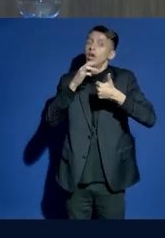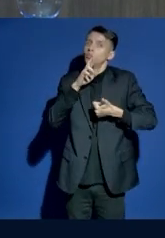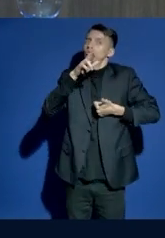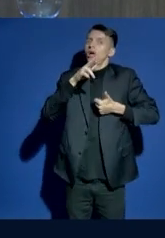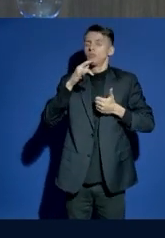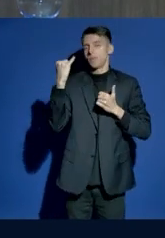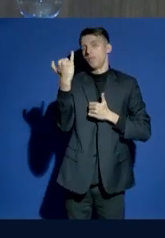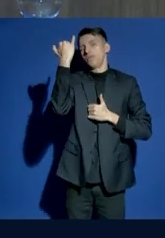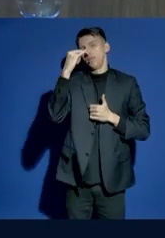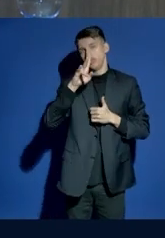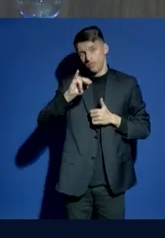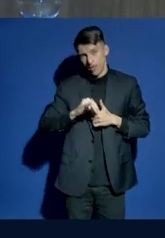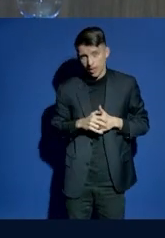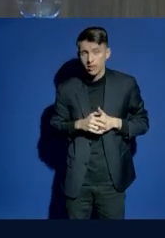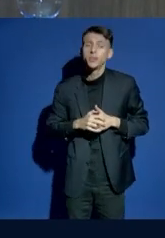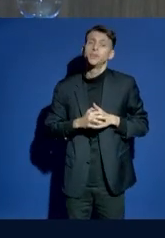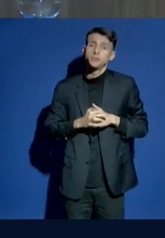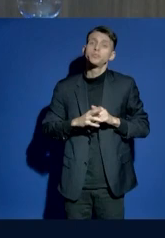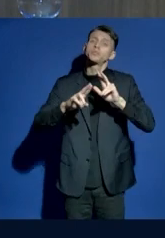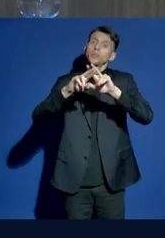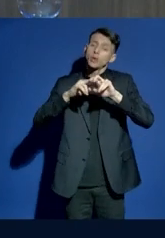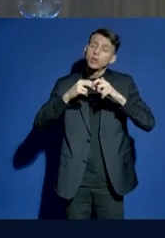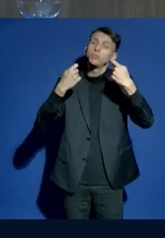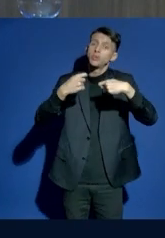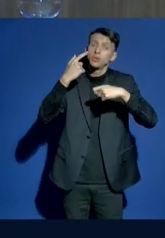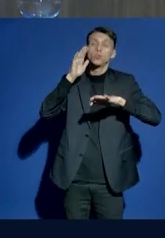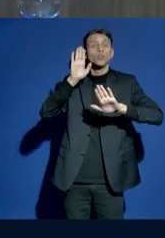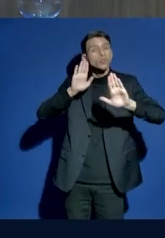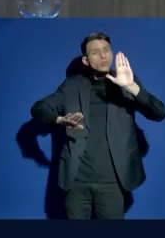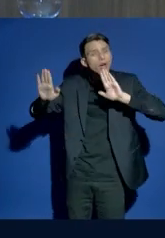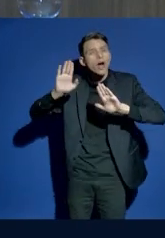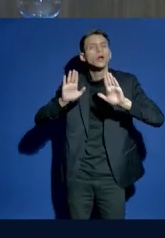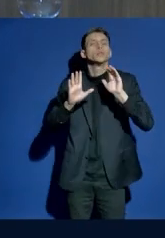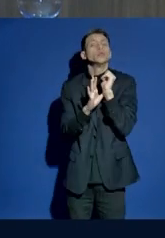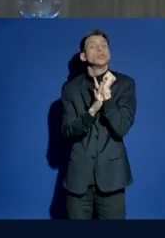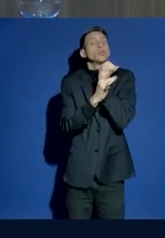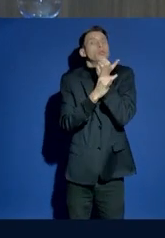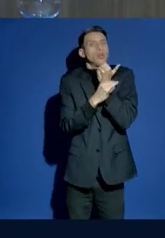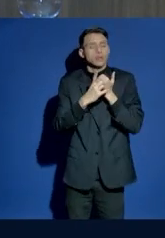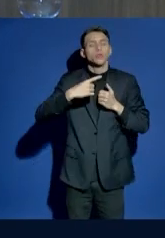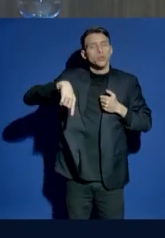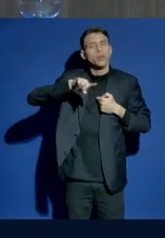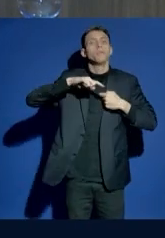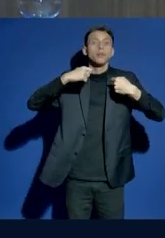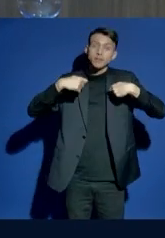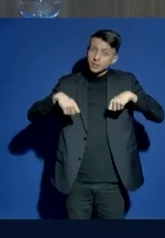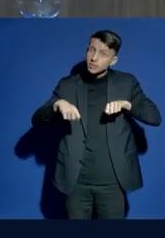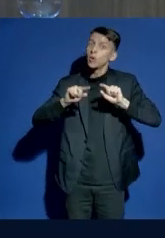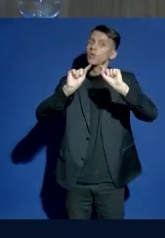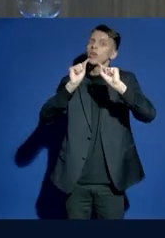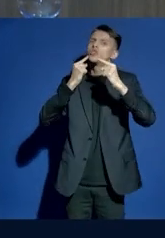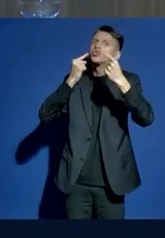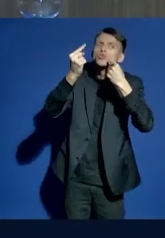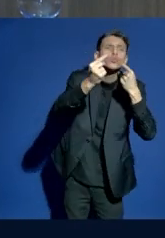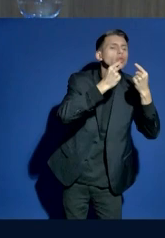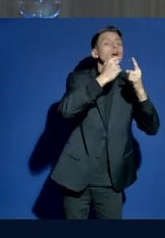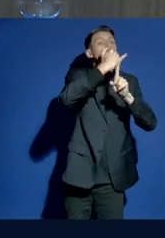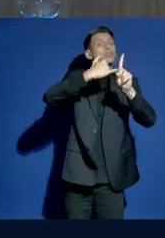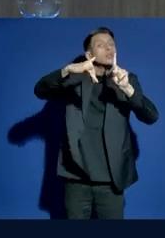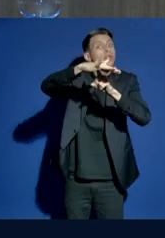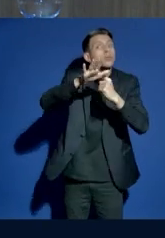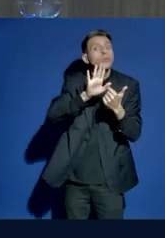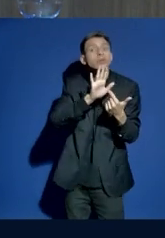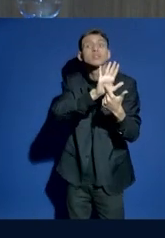Então, além de uma previsibilidade, segurança jurídica, Nós precisamos dialogar com a sociedade para